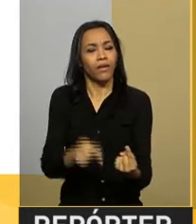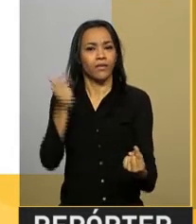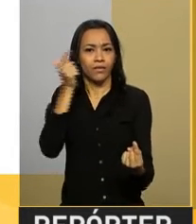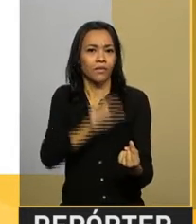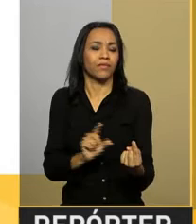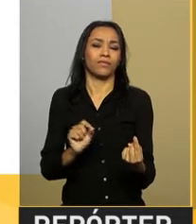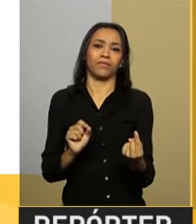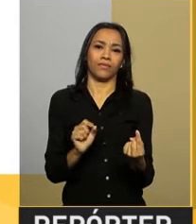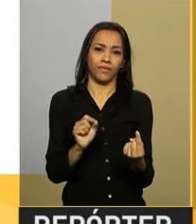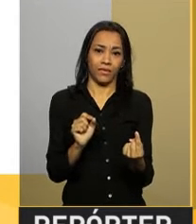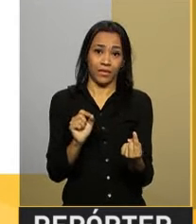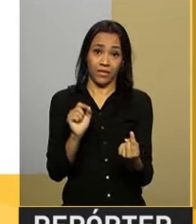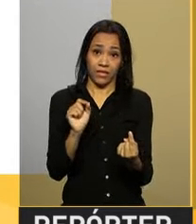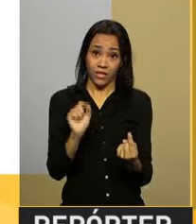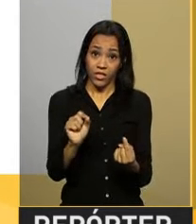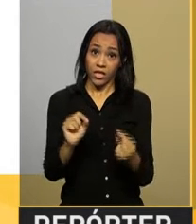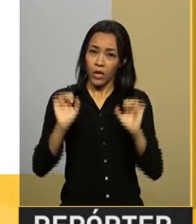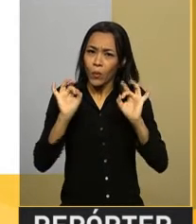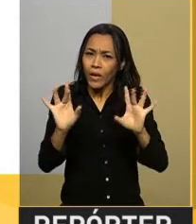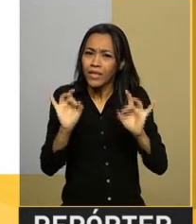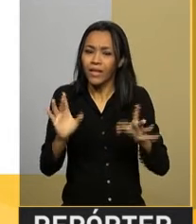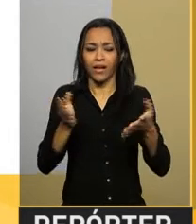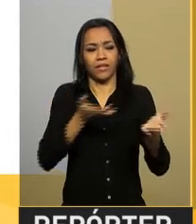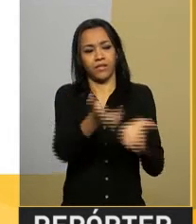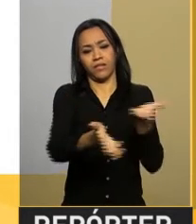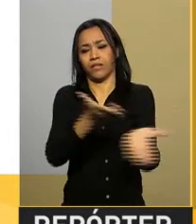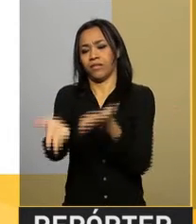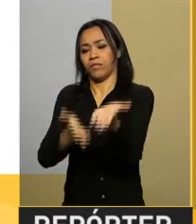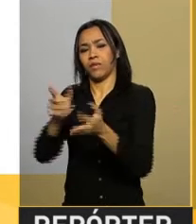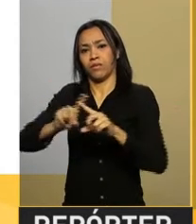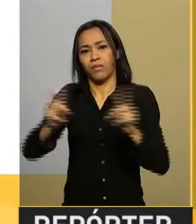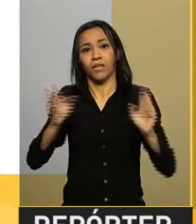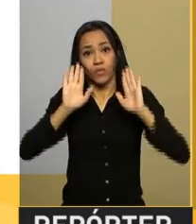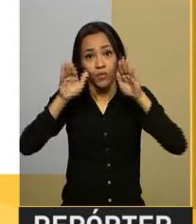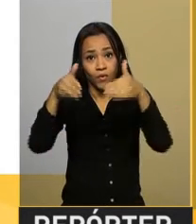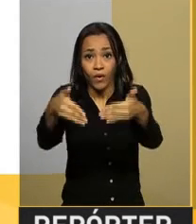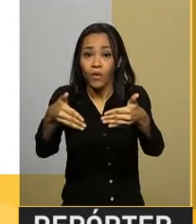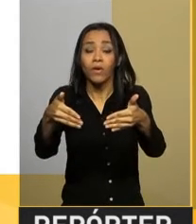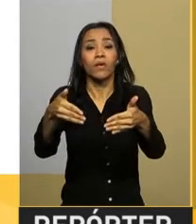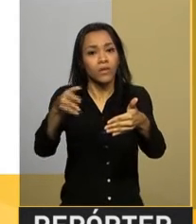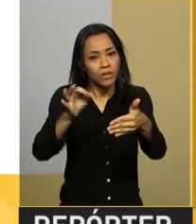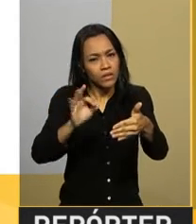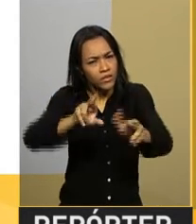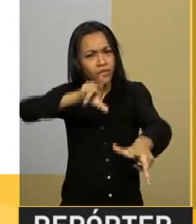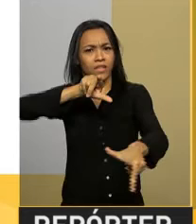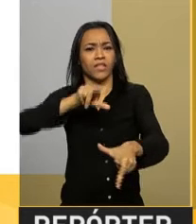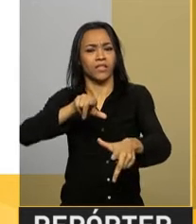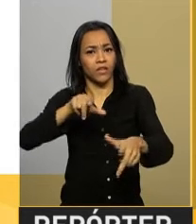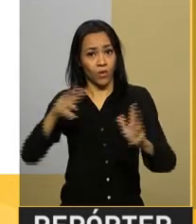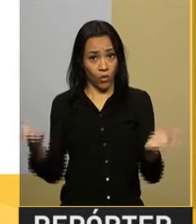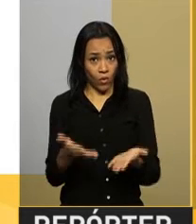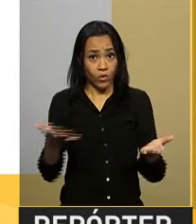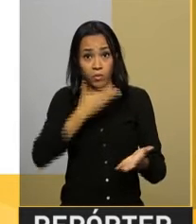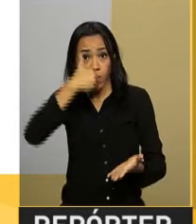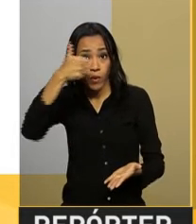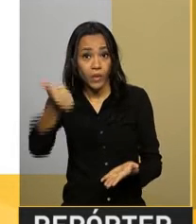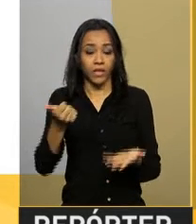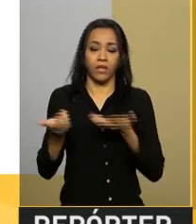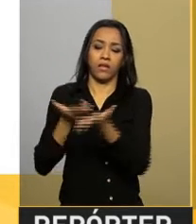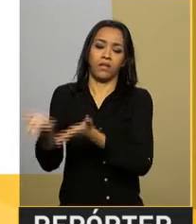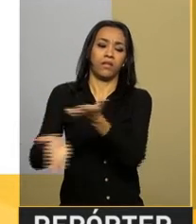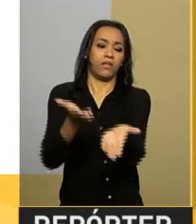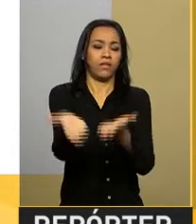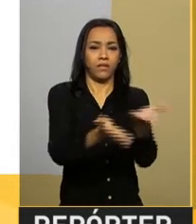o objetivo de ter um serviço de qualidade, mas com o foco obrigatoriamente diferente. Hoje, a melhoria da prestação de